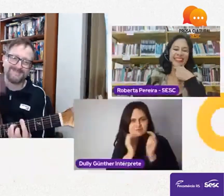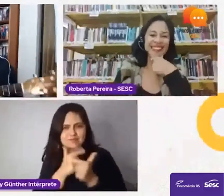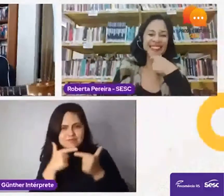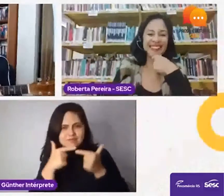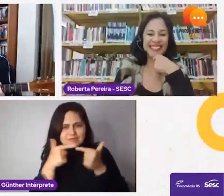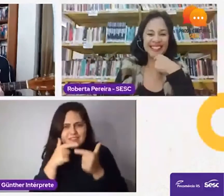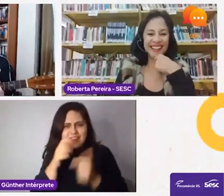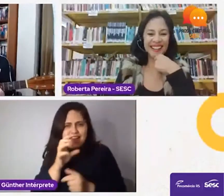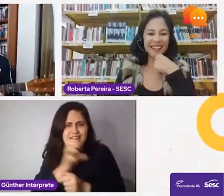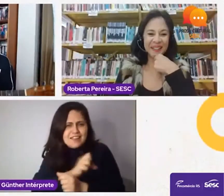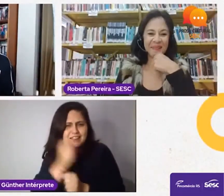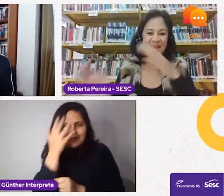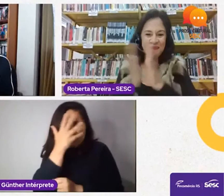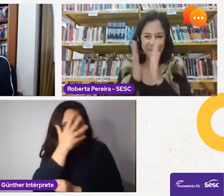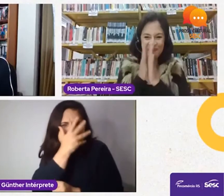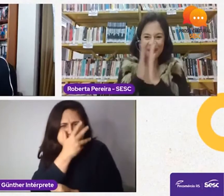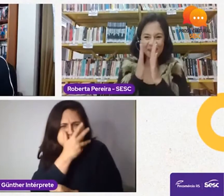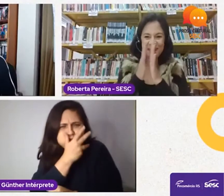Ai, que lindeza!